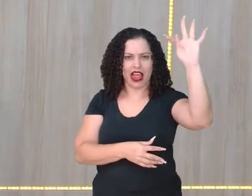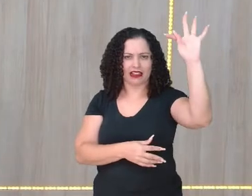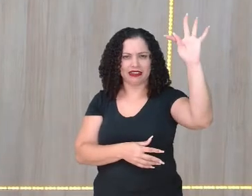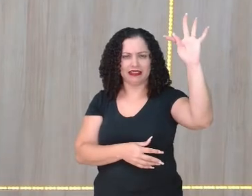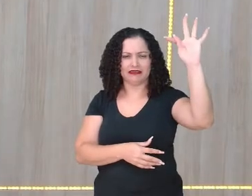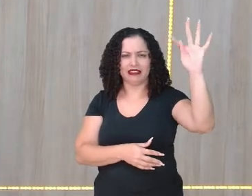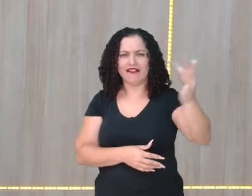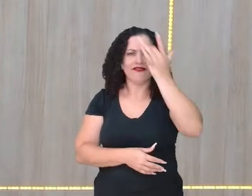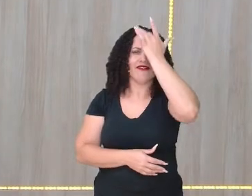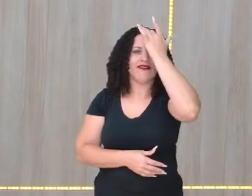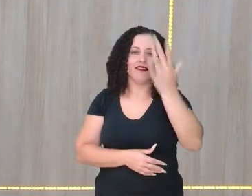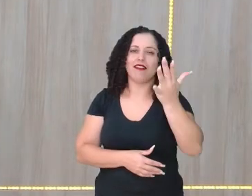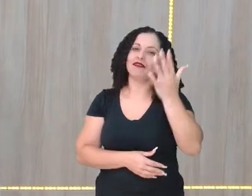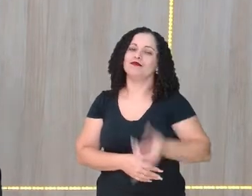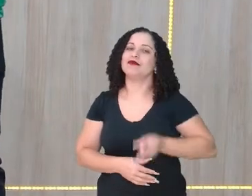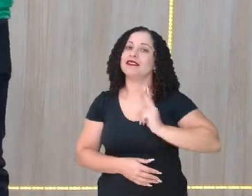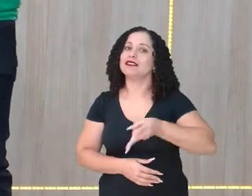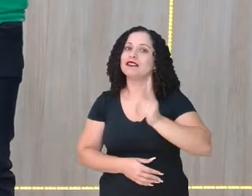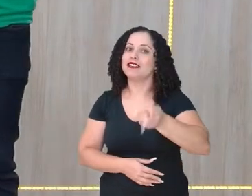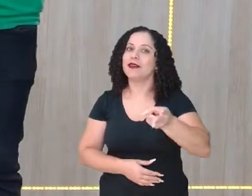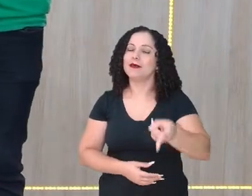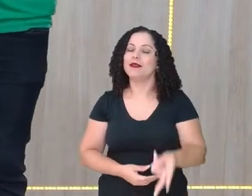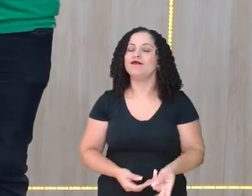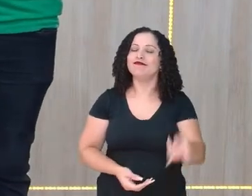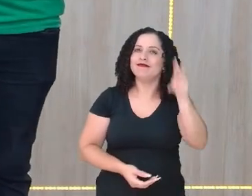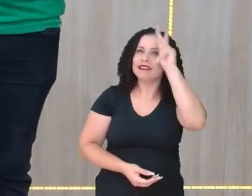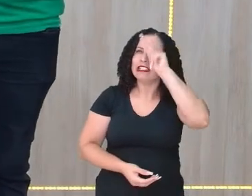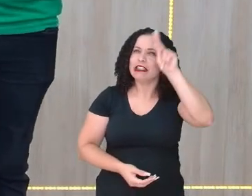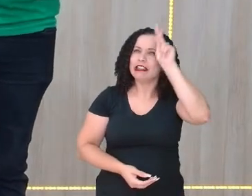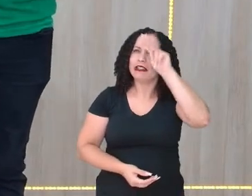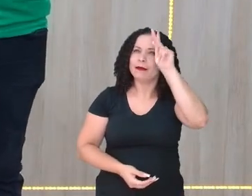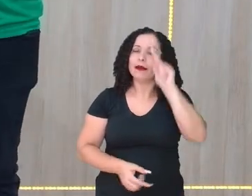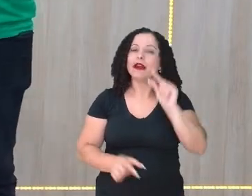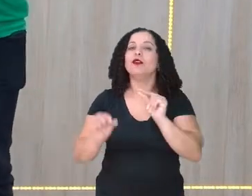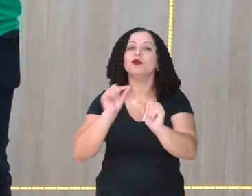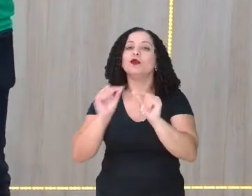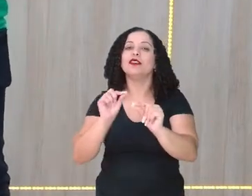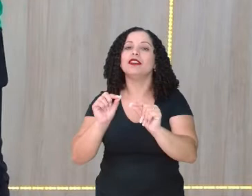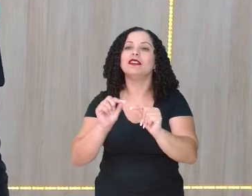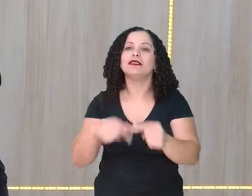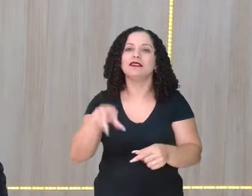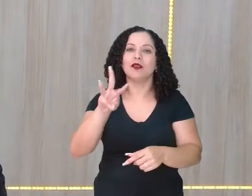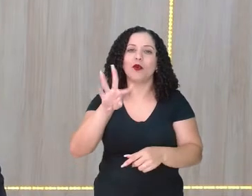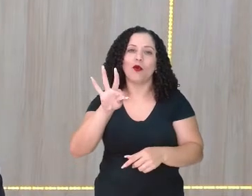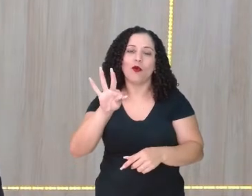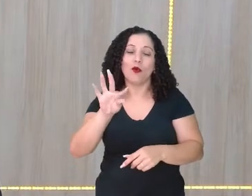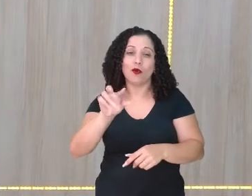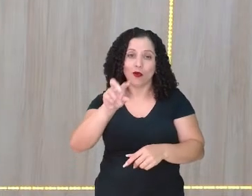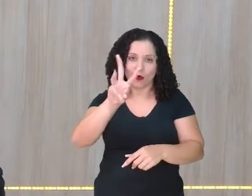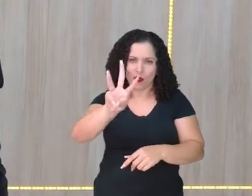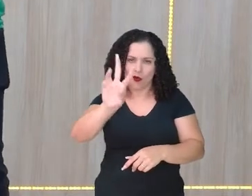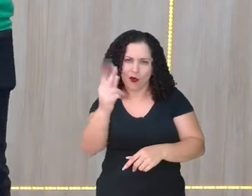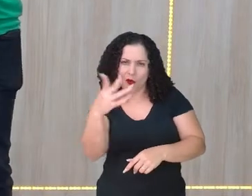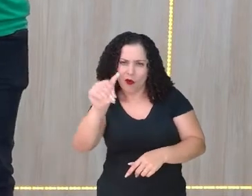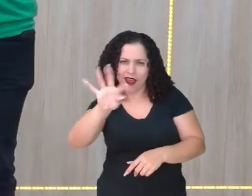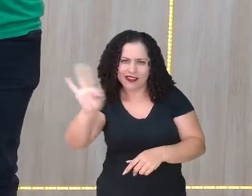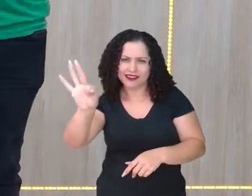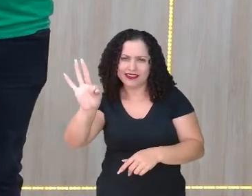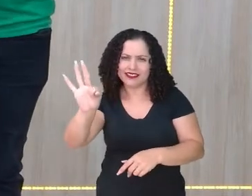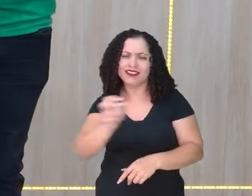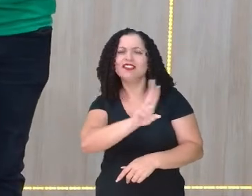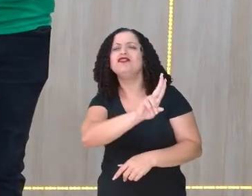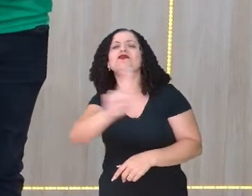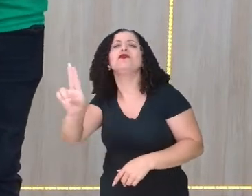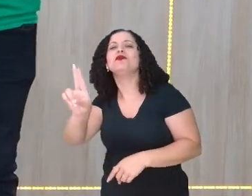sempre vou lembrar daquela palavrinha, aquela expressãozinha em inglês que é What is your name? What is